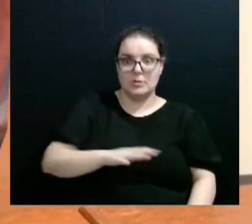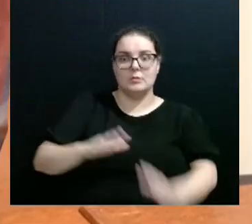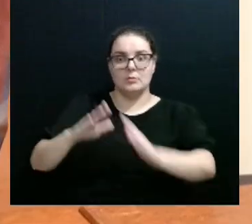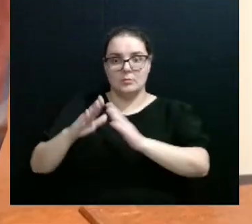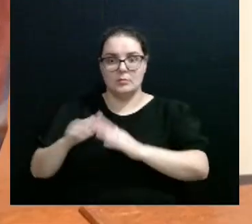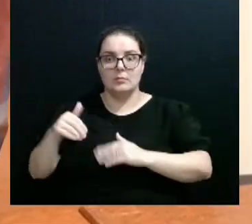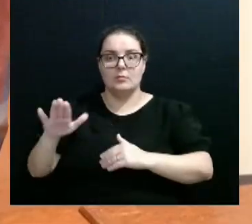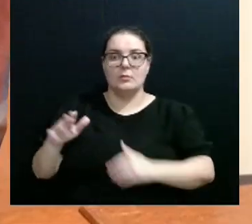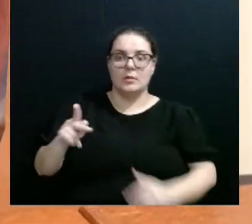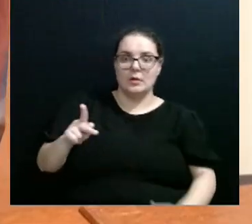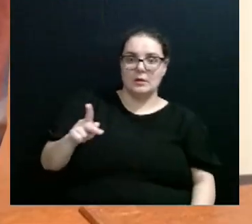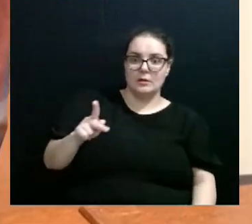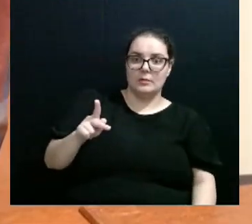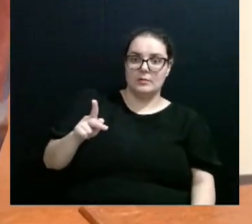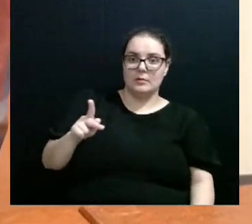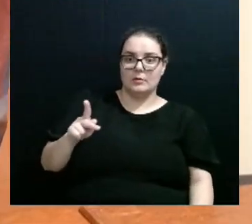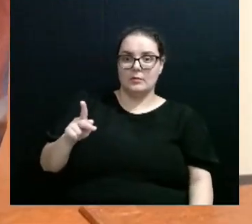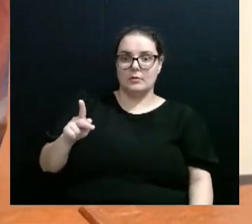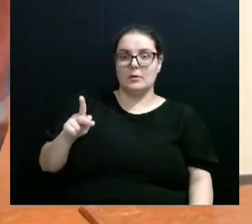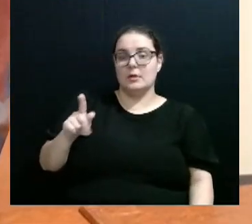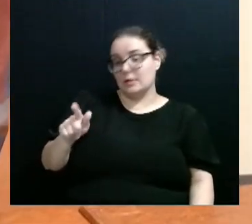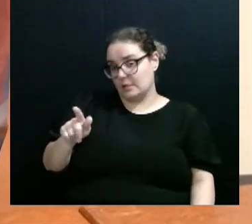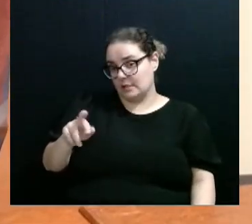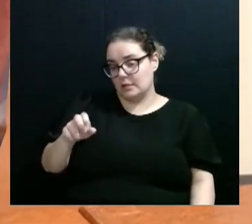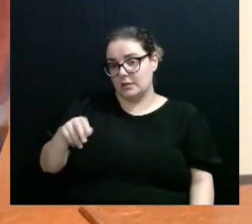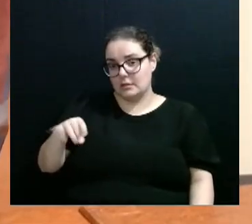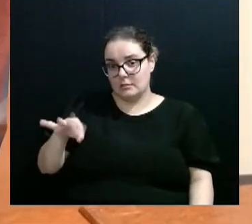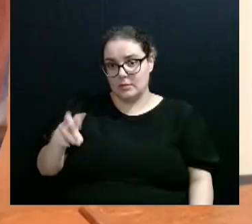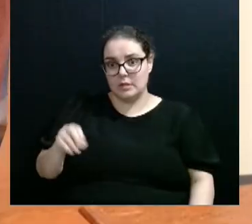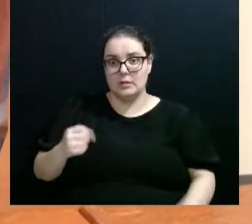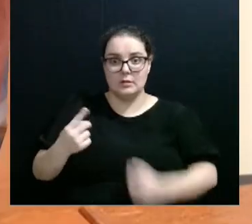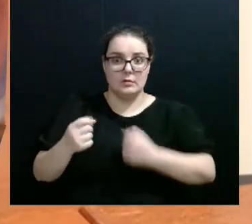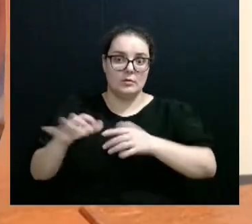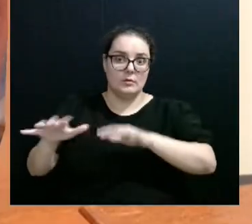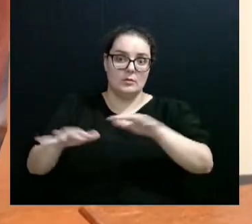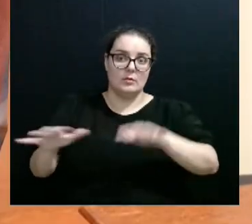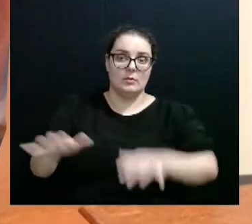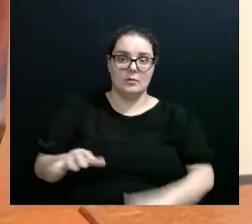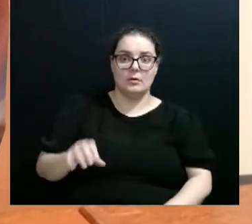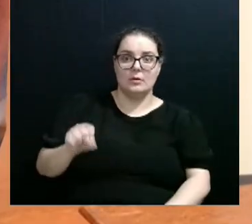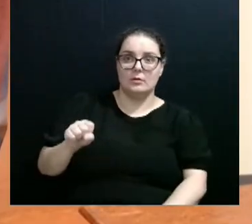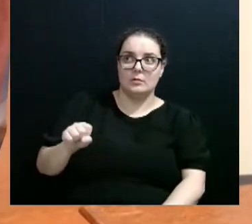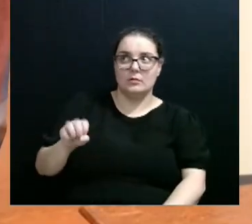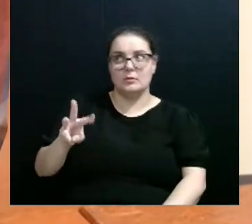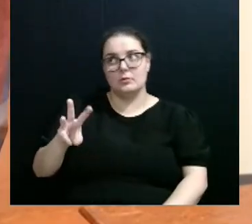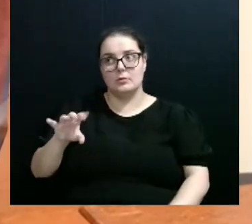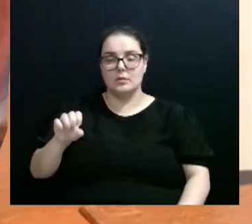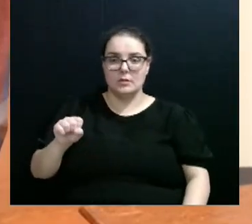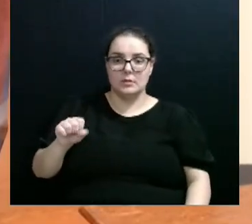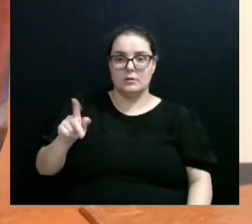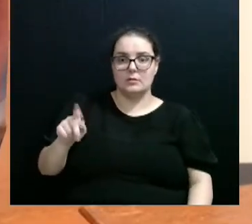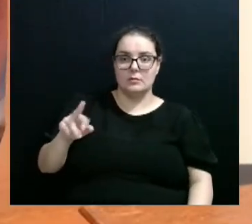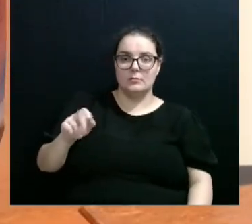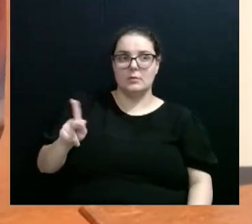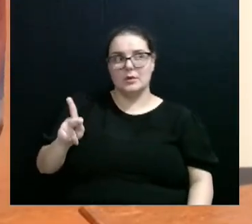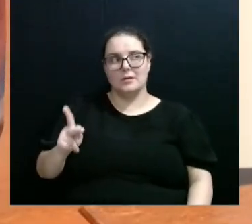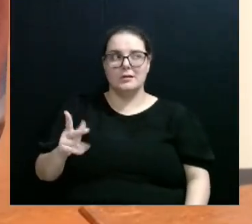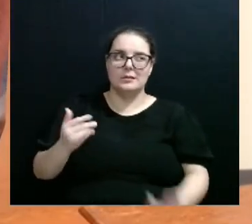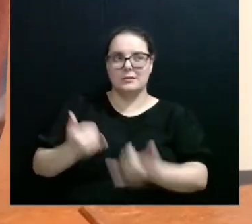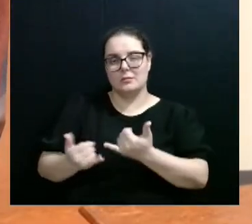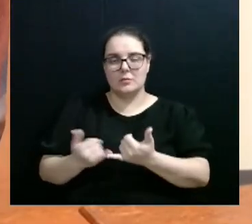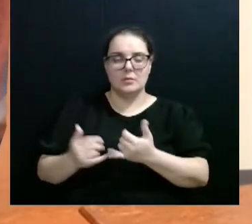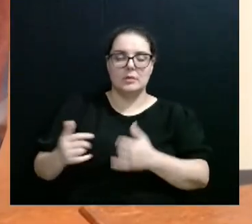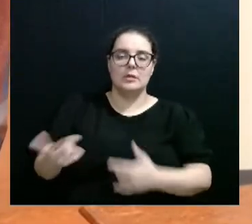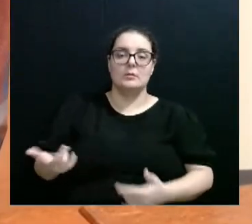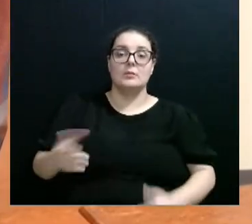Pra, Gramado, algumas regiões. Cispark tem uma parte residencial e comercial. Mas Campinas mudou. Por que mudou